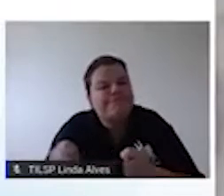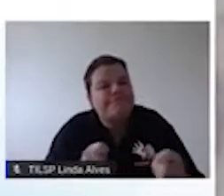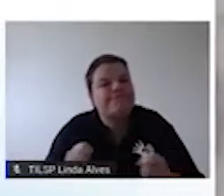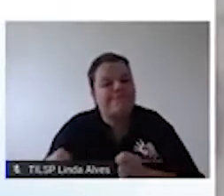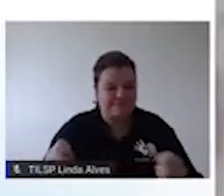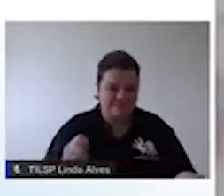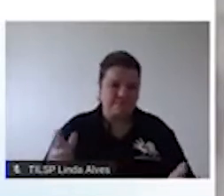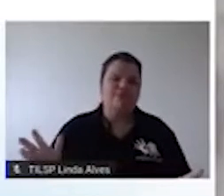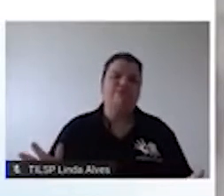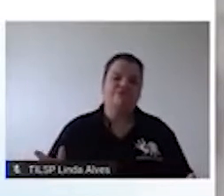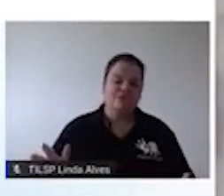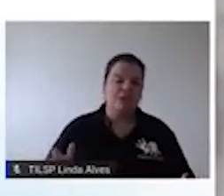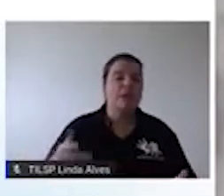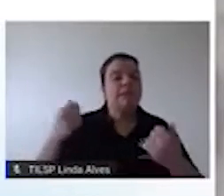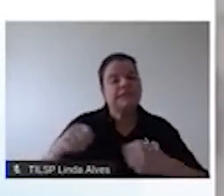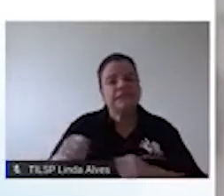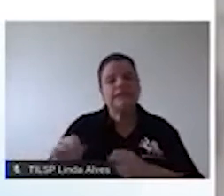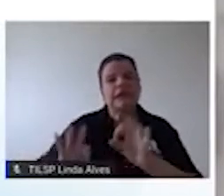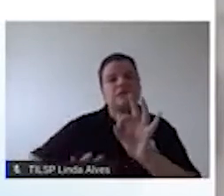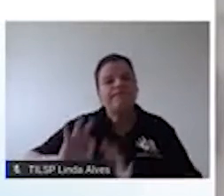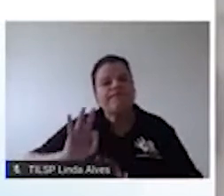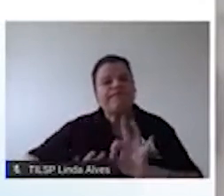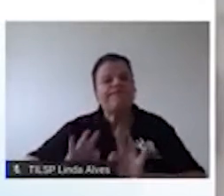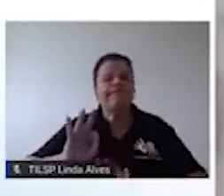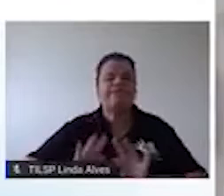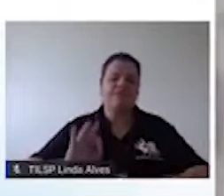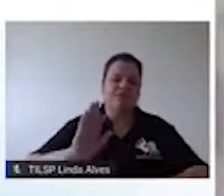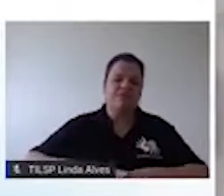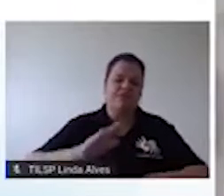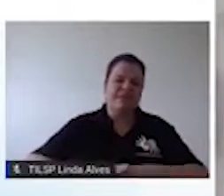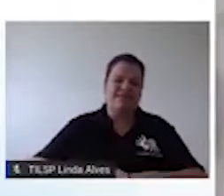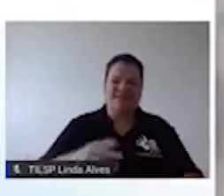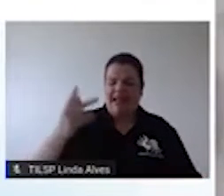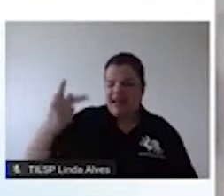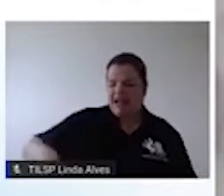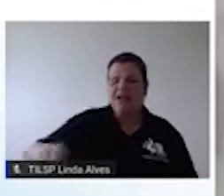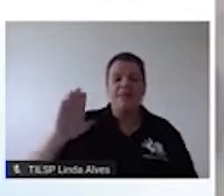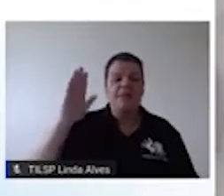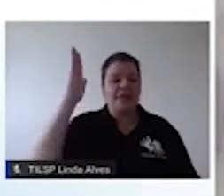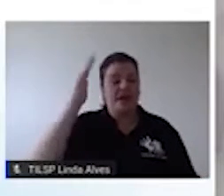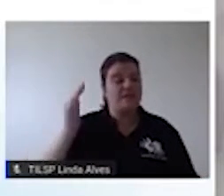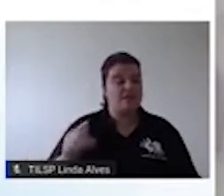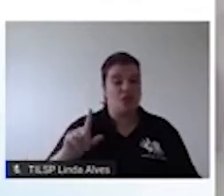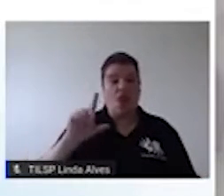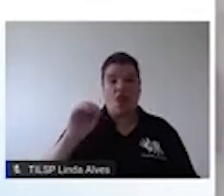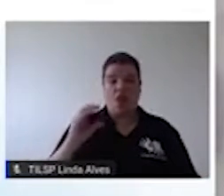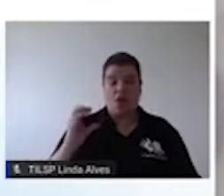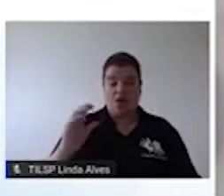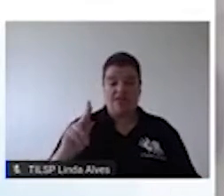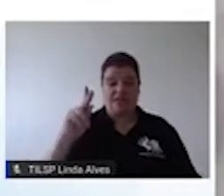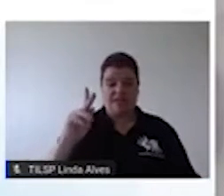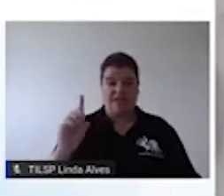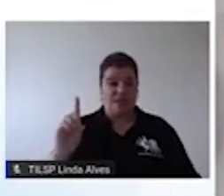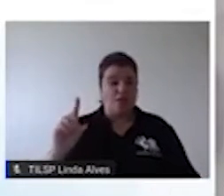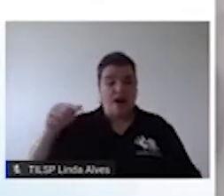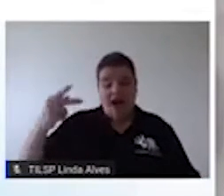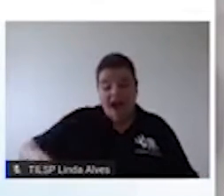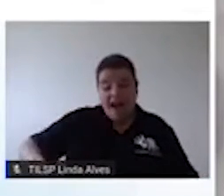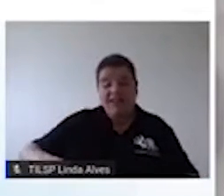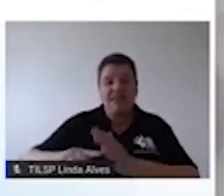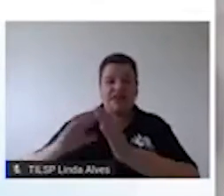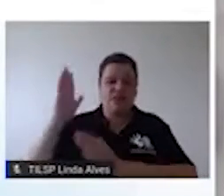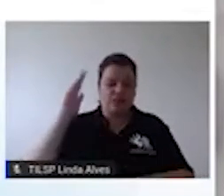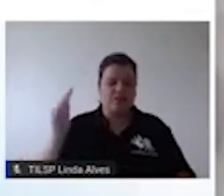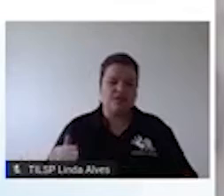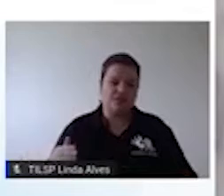continuará a ter que ser calibrado. Quer dizer, não existe essa questão de lockdown no Brasil, no meu ponto de vista, né? Por esses